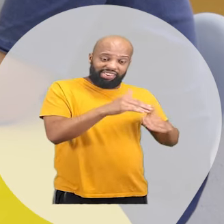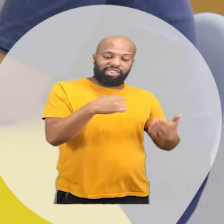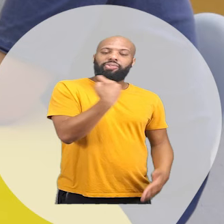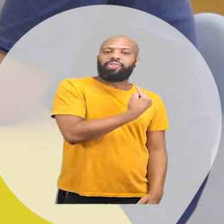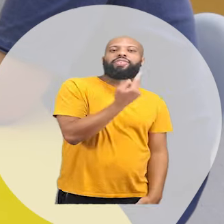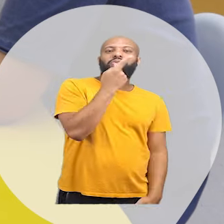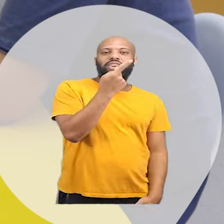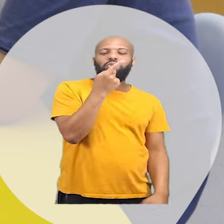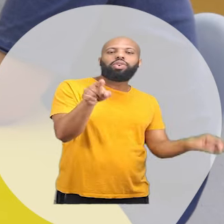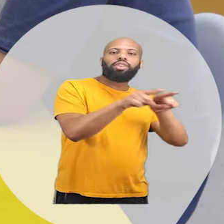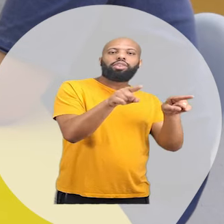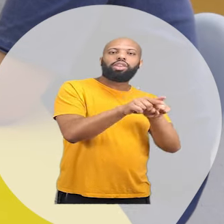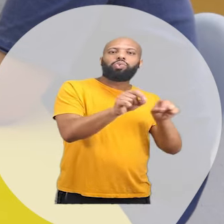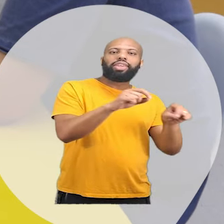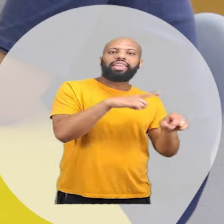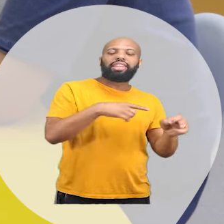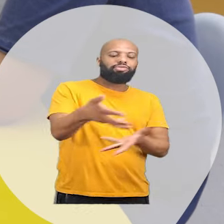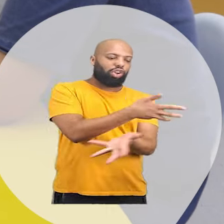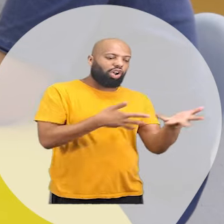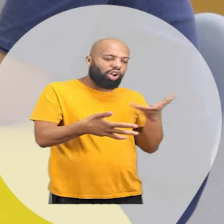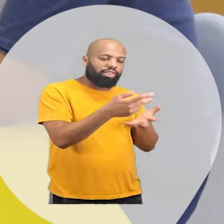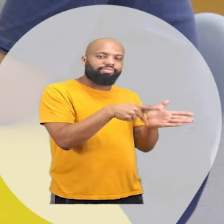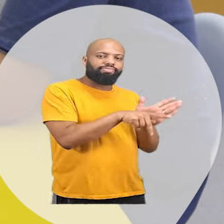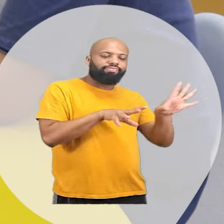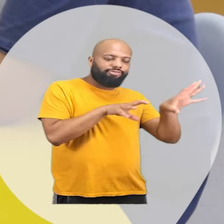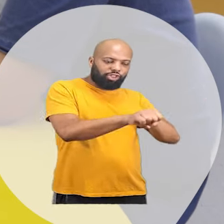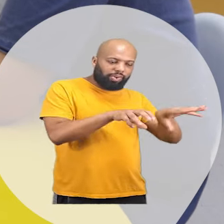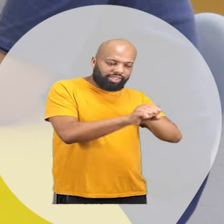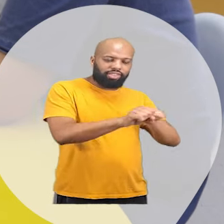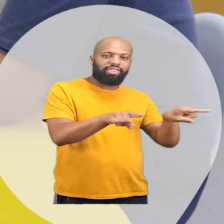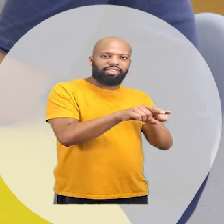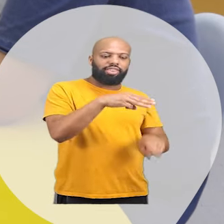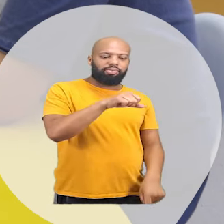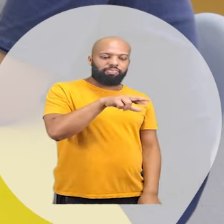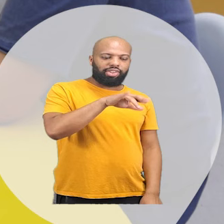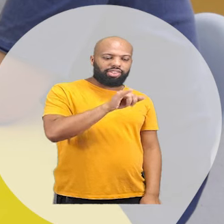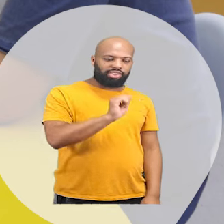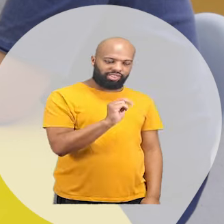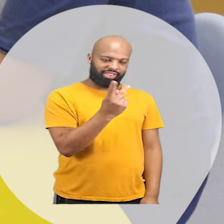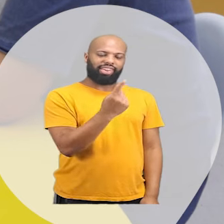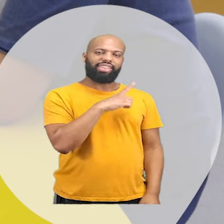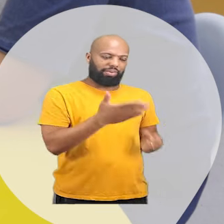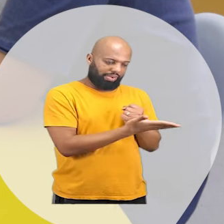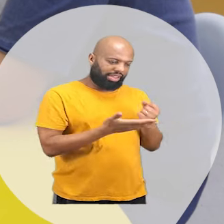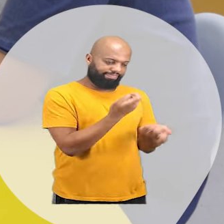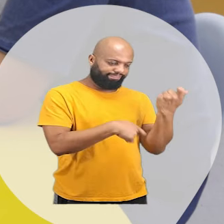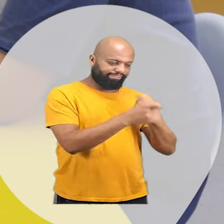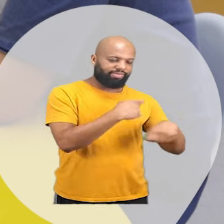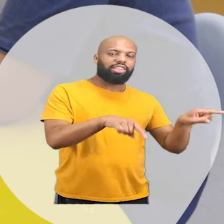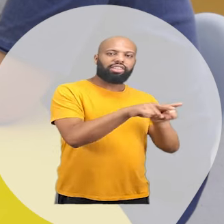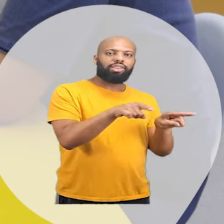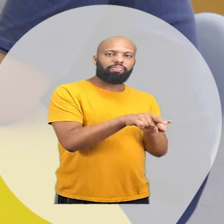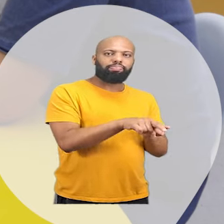nós falávamos um pouco sobre esse intercâmbio também de formações né que a Mariah tem a base ali na administração mas